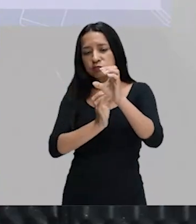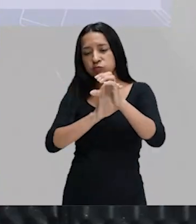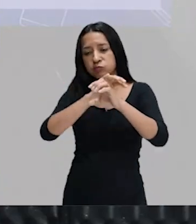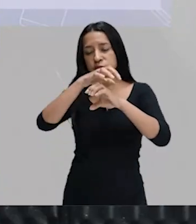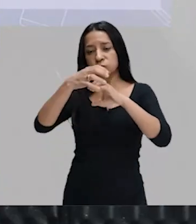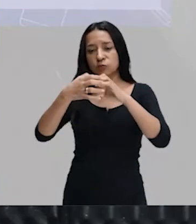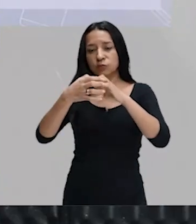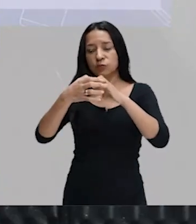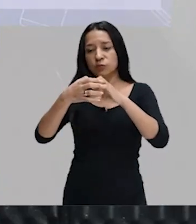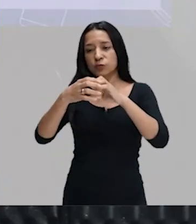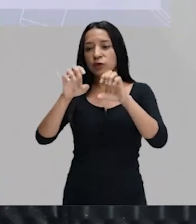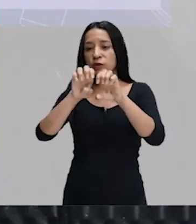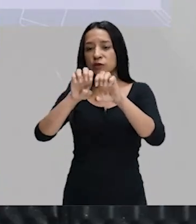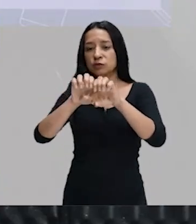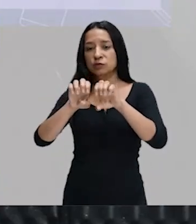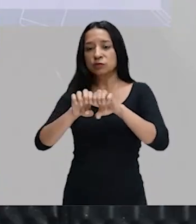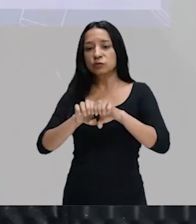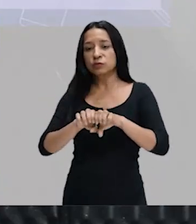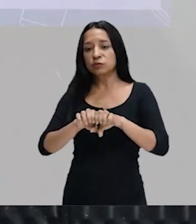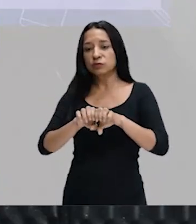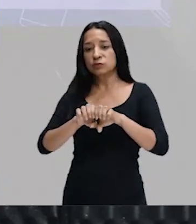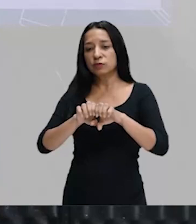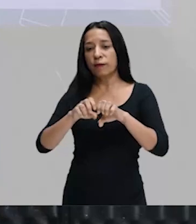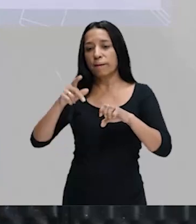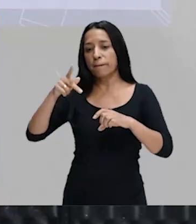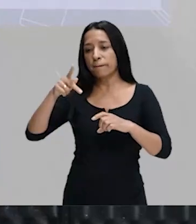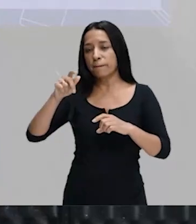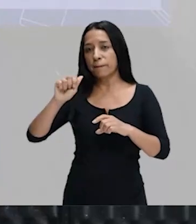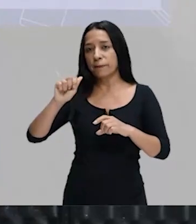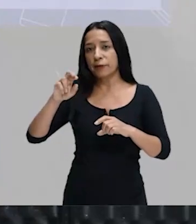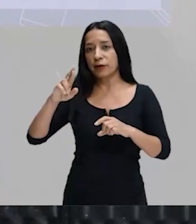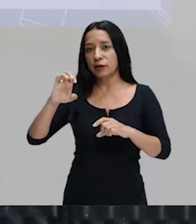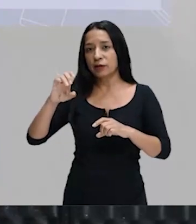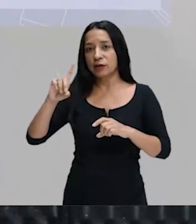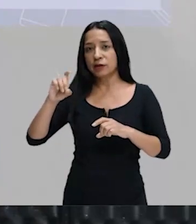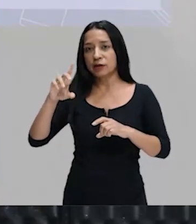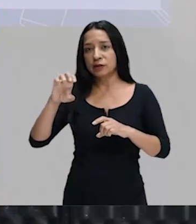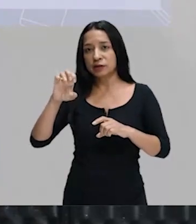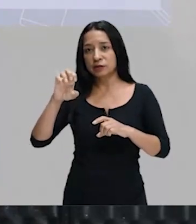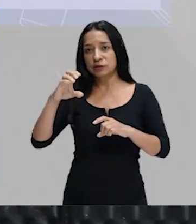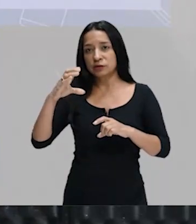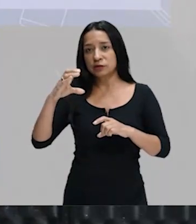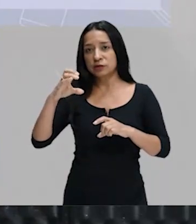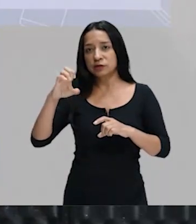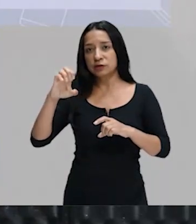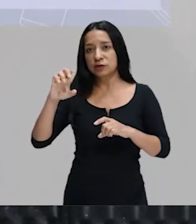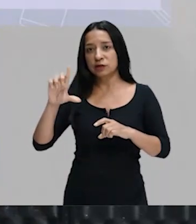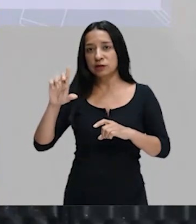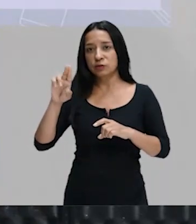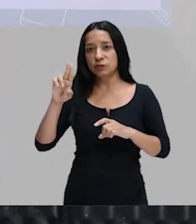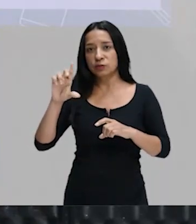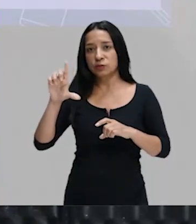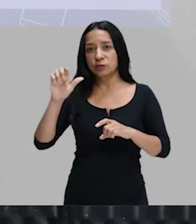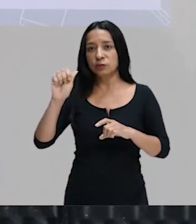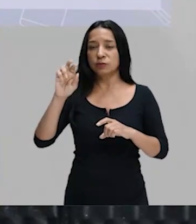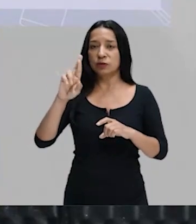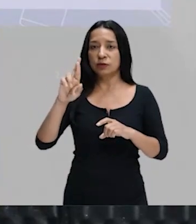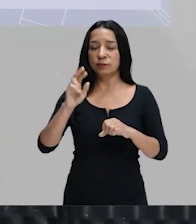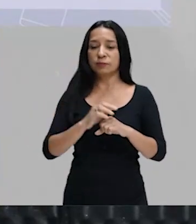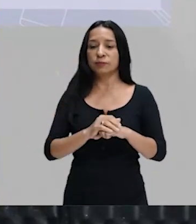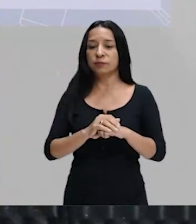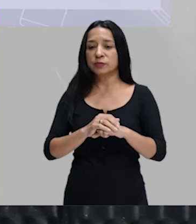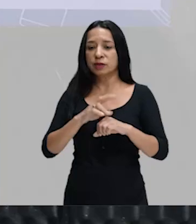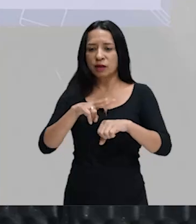célula. Essa estrutura é chamada de parede celular, que a gente pode ver destacado aqui de verde. Então, a parede